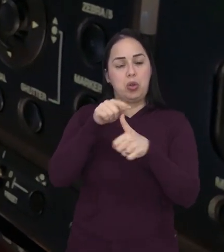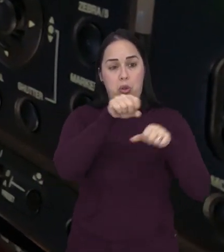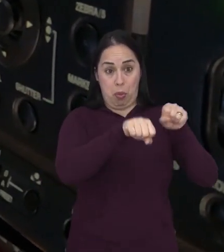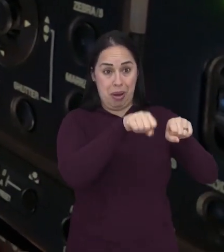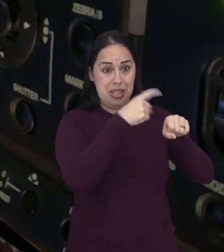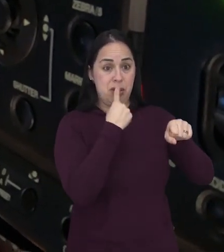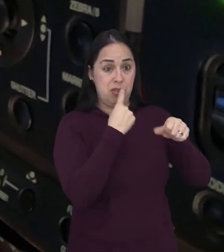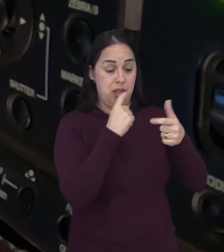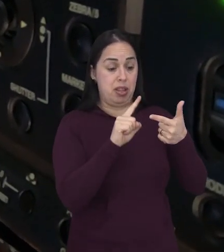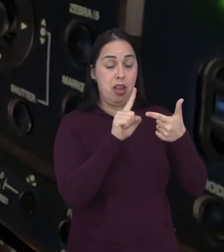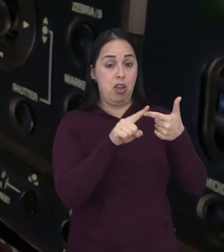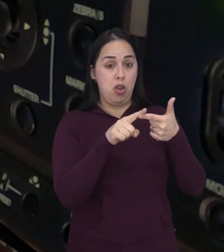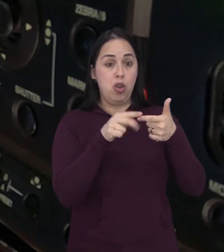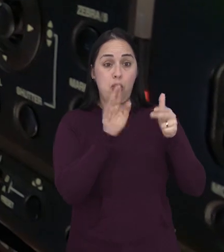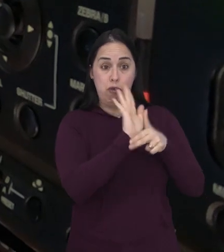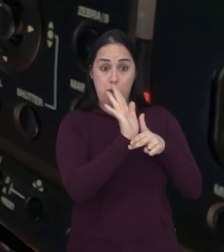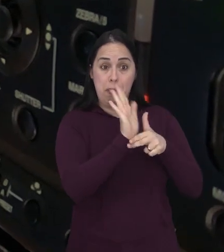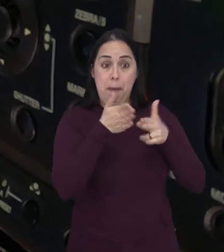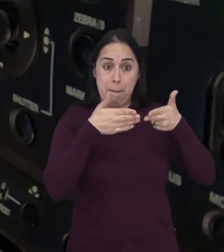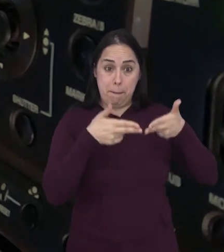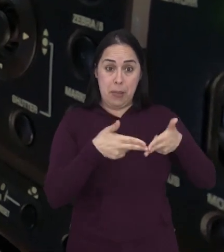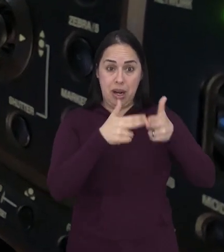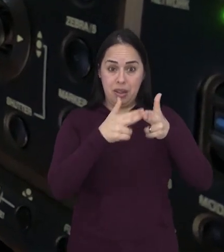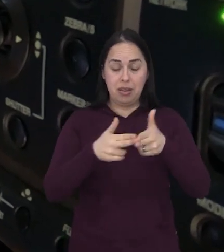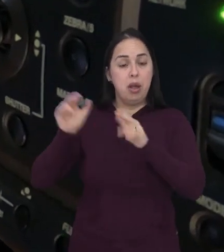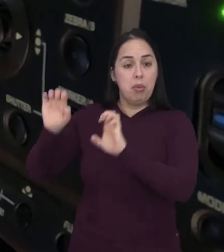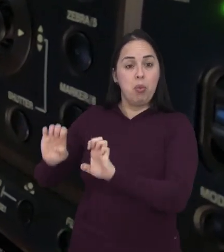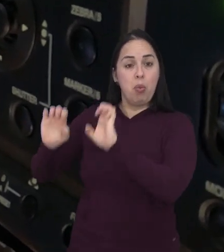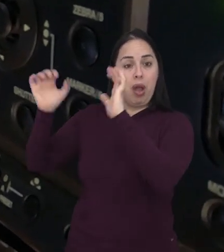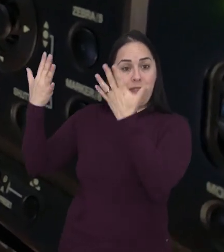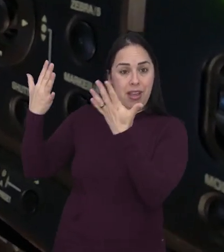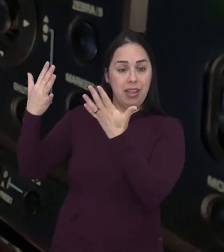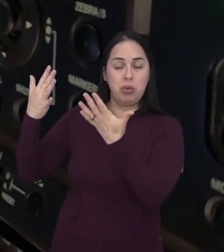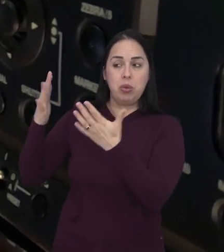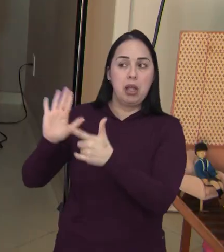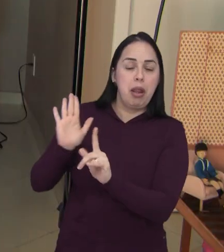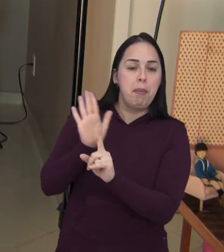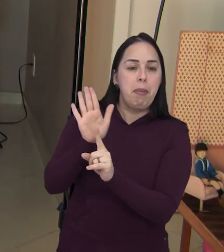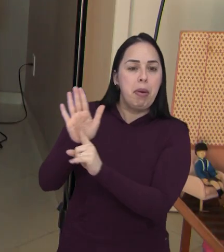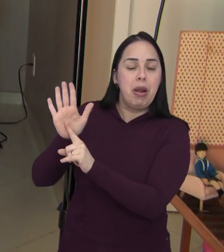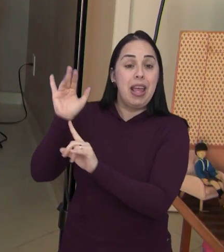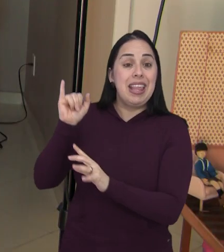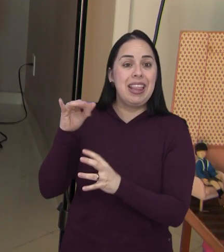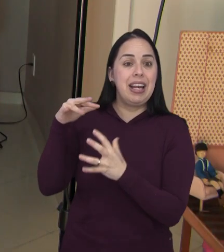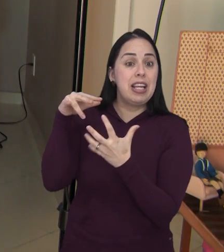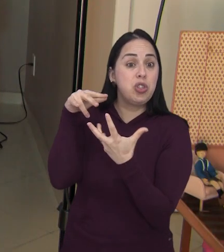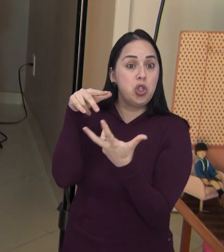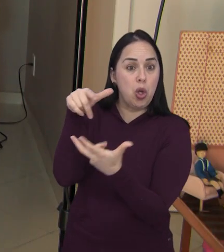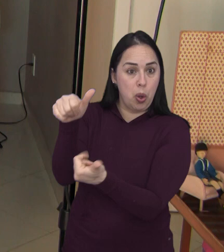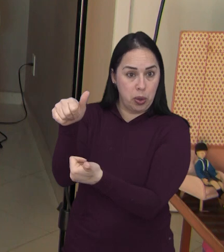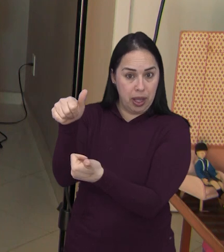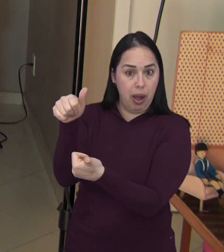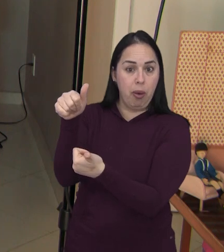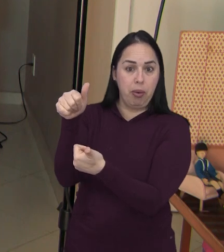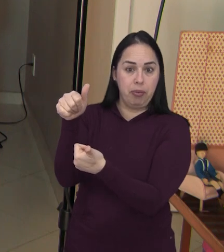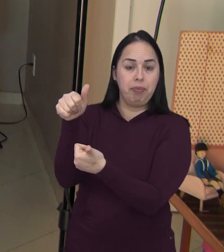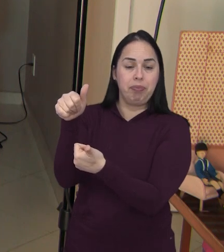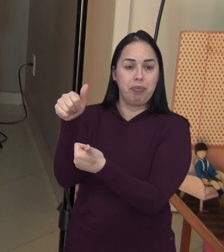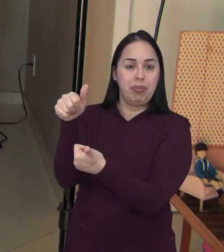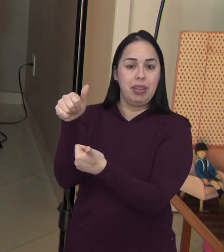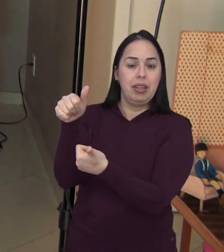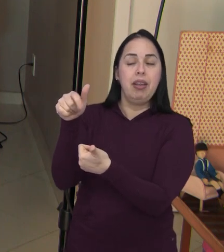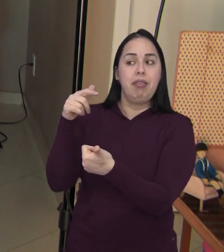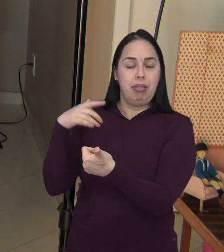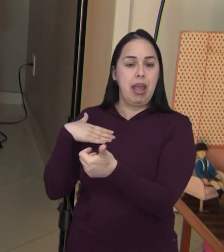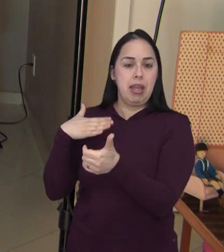Bicicleta Vermelha e com o Barco para o Lift Off, que é uma mostra internacional,